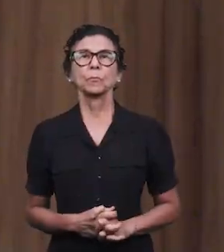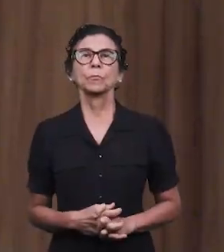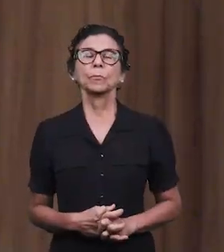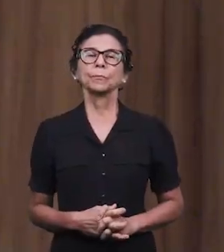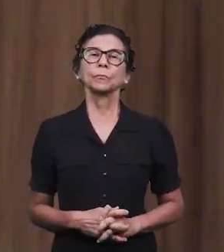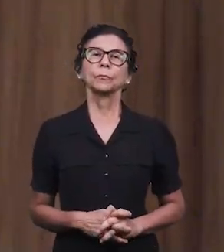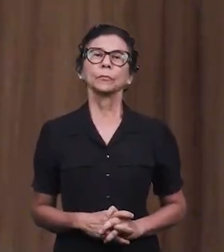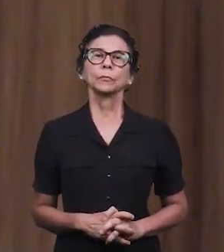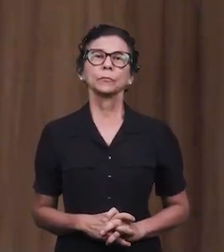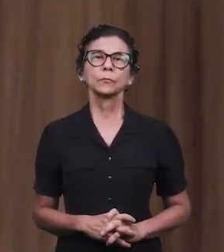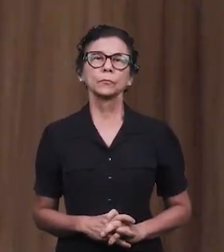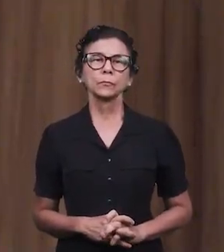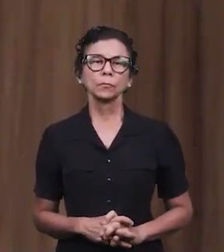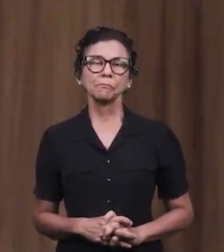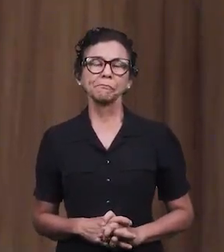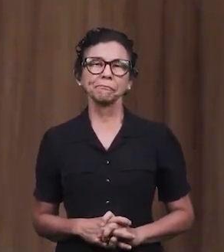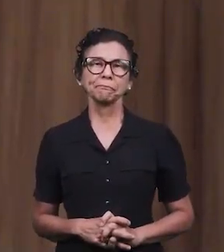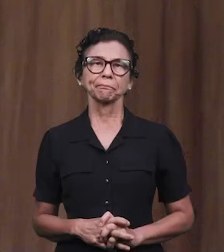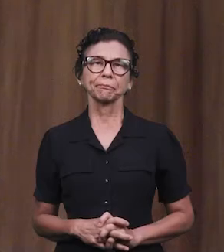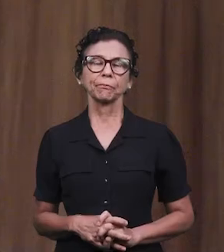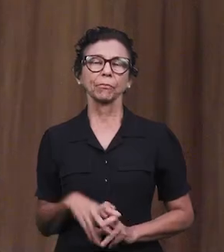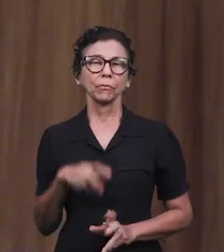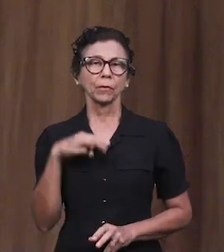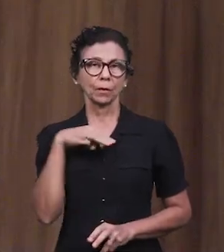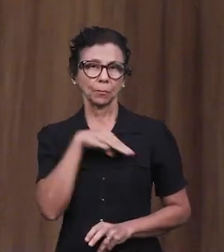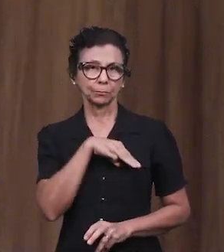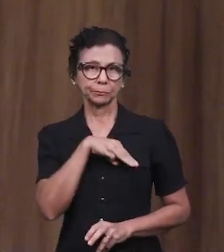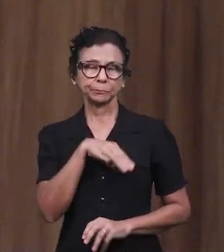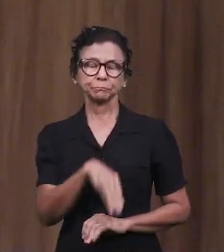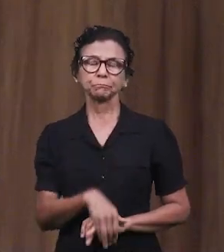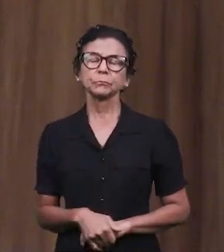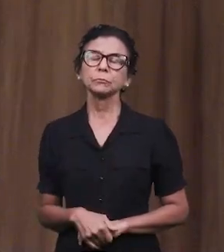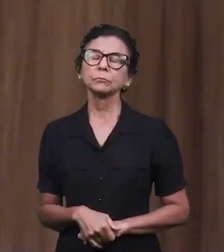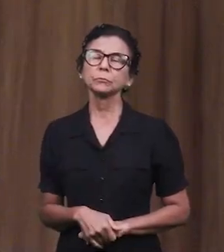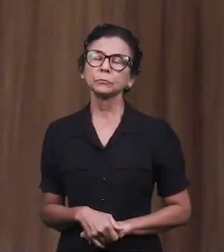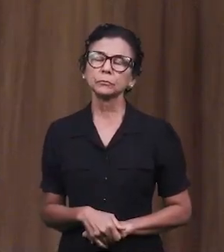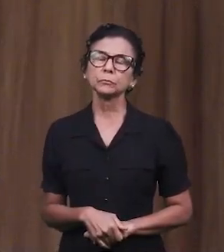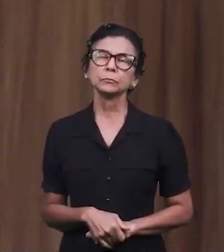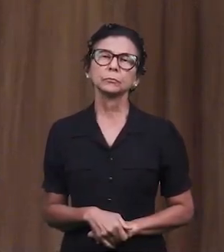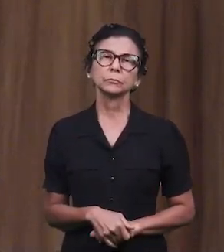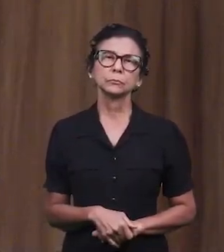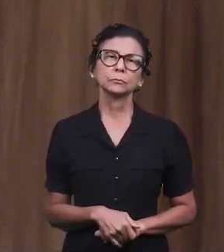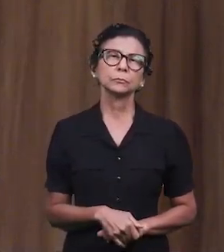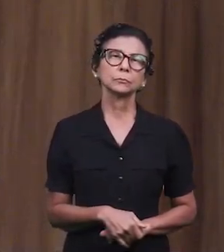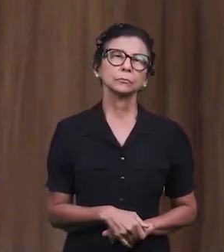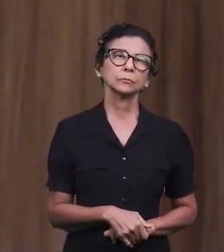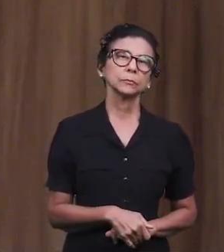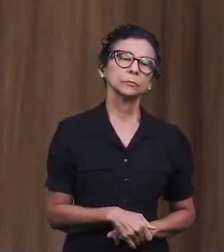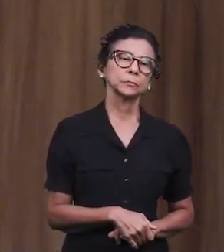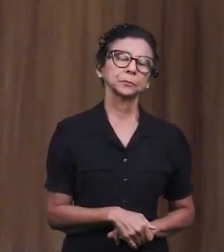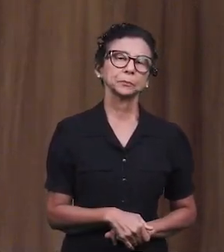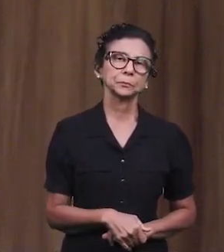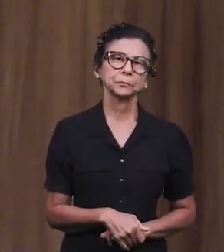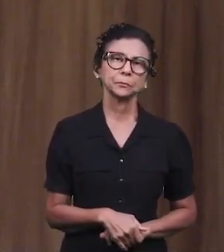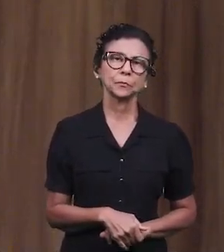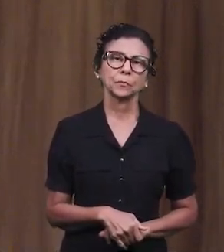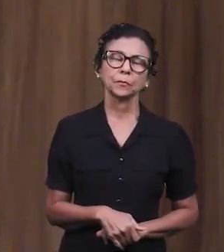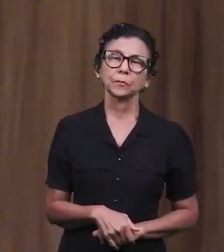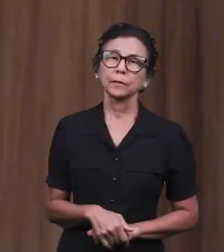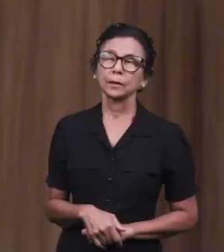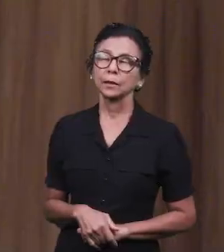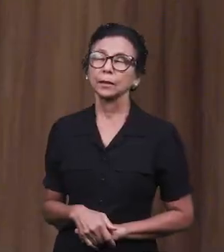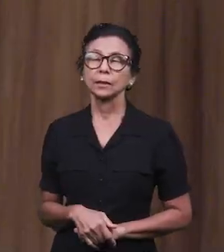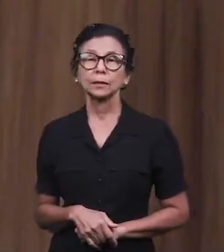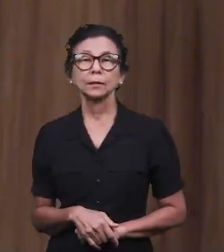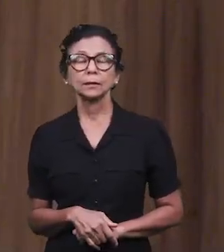mostrando para os irmãos que o Mateus ele tem todo um cuidado de mostrar a origem